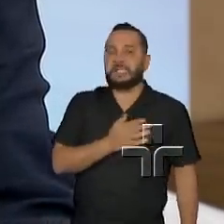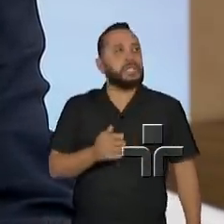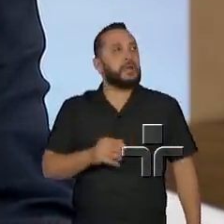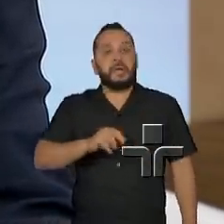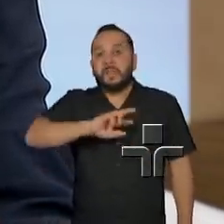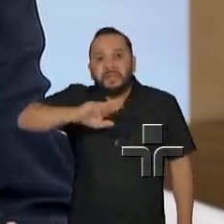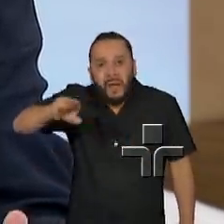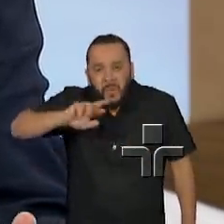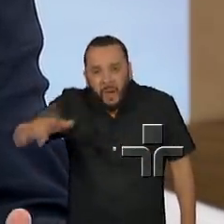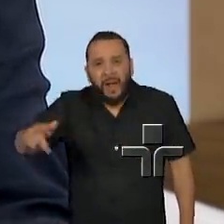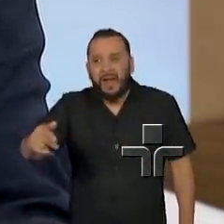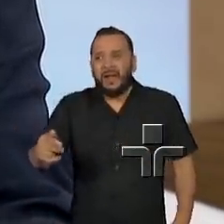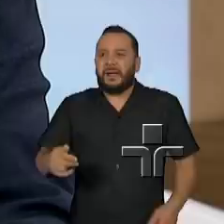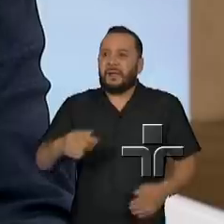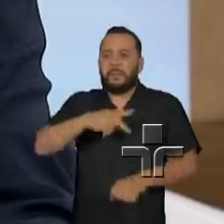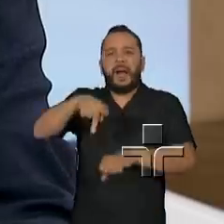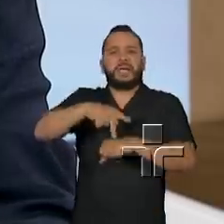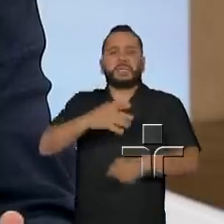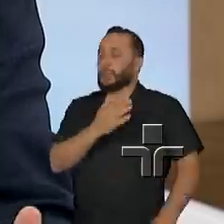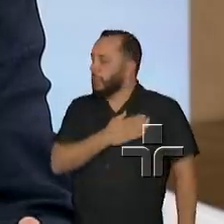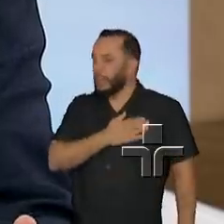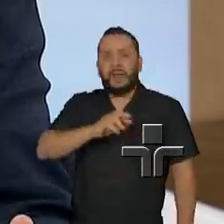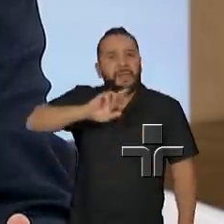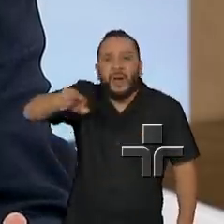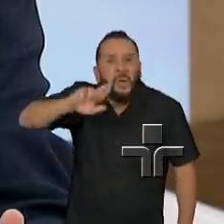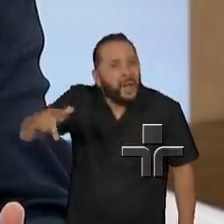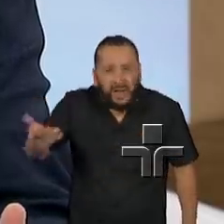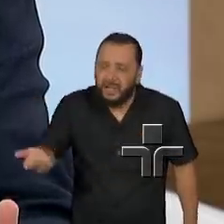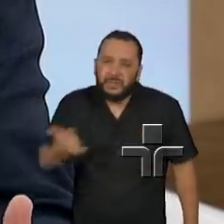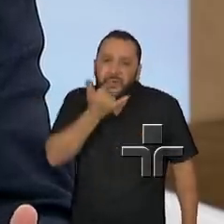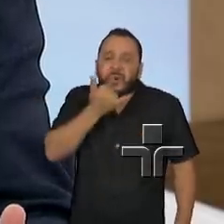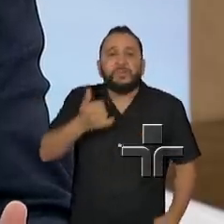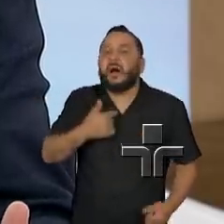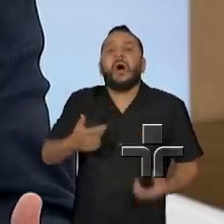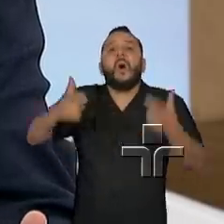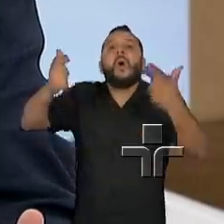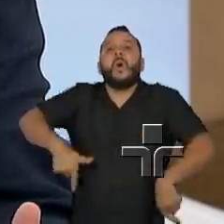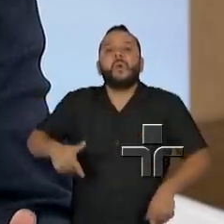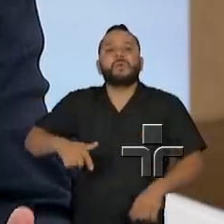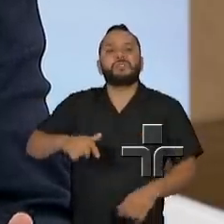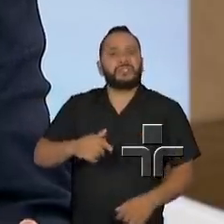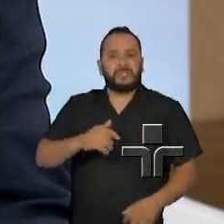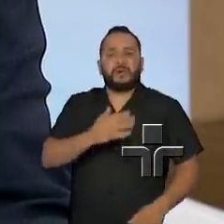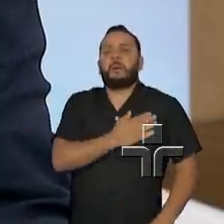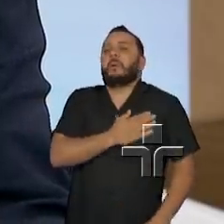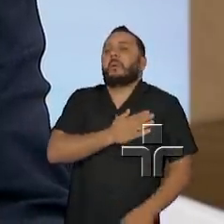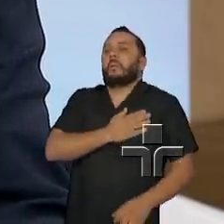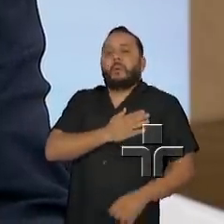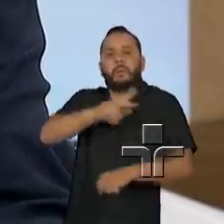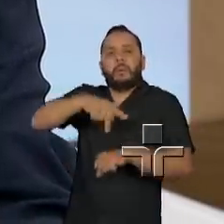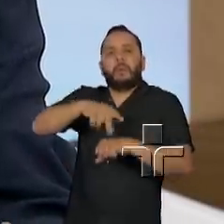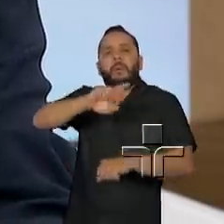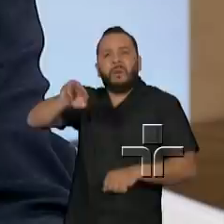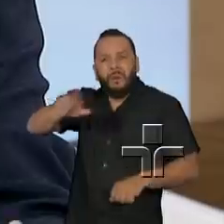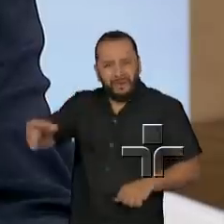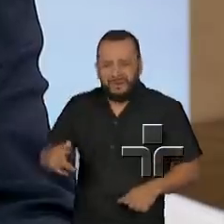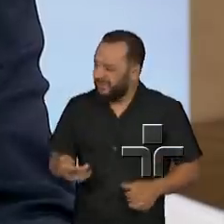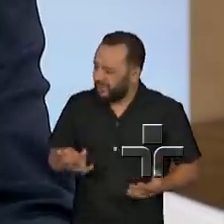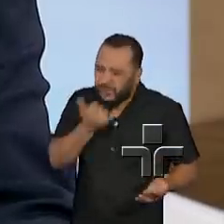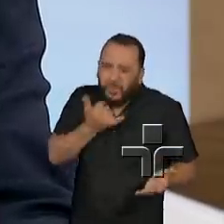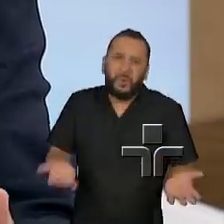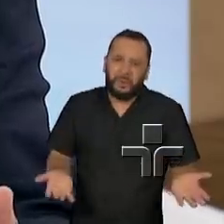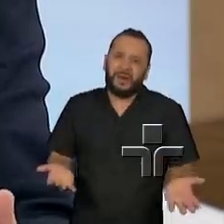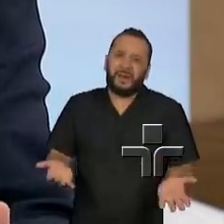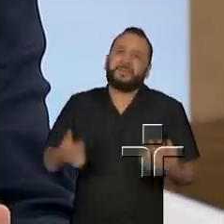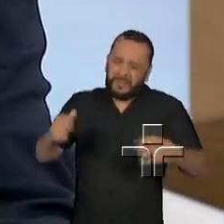desmonte. Eu realmente quero saber qual é o nacionalismo que está envolvido em desmontar a ciência e a tecnologia de um país. Isso precisa mudar.